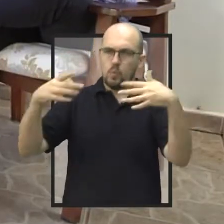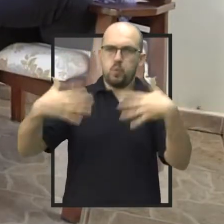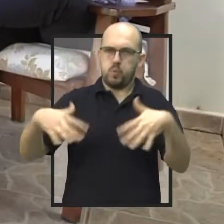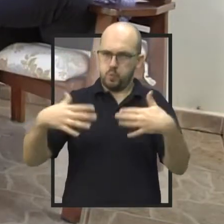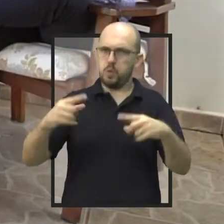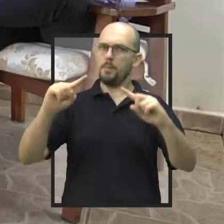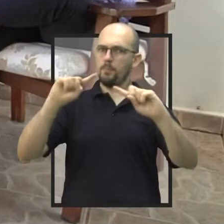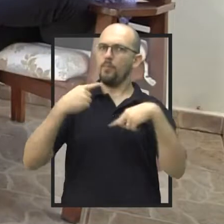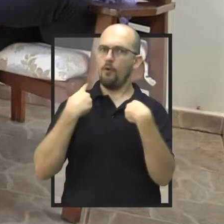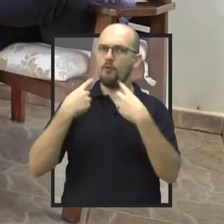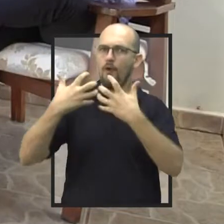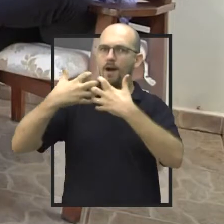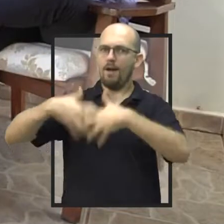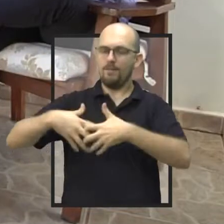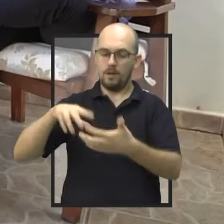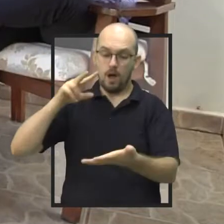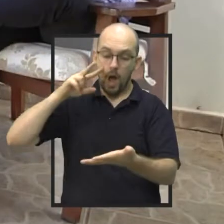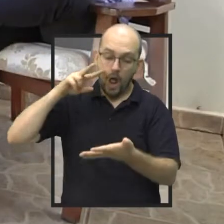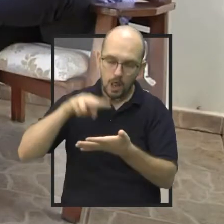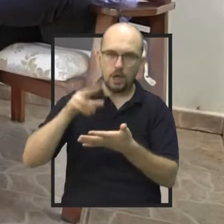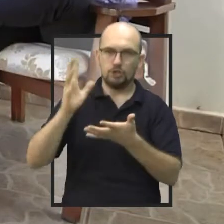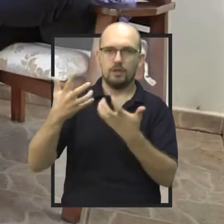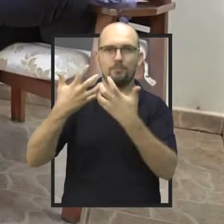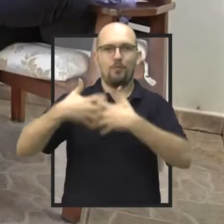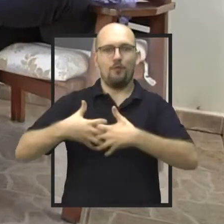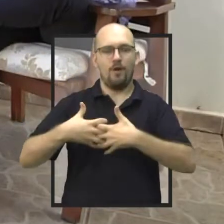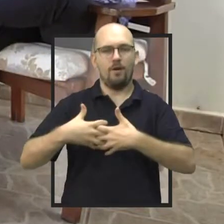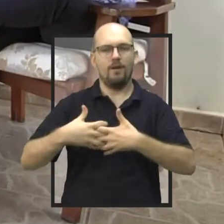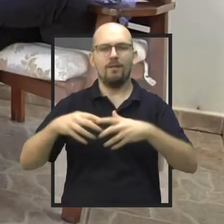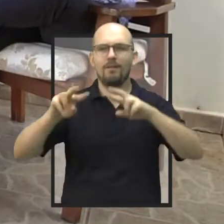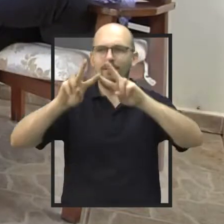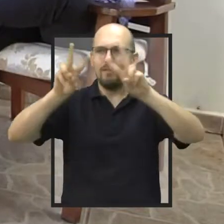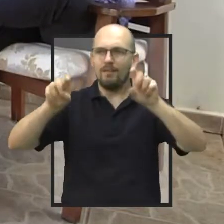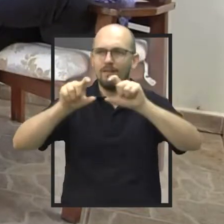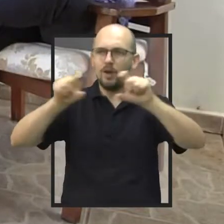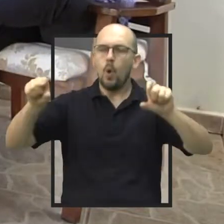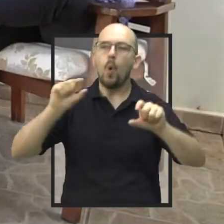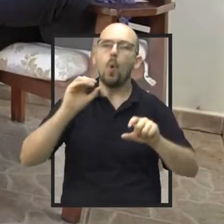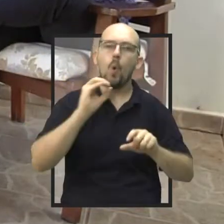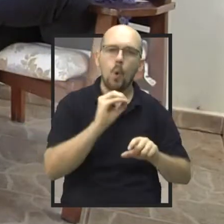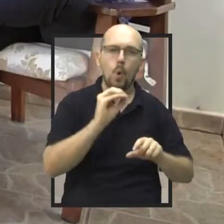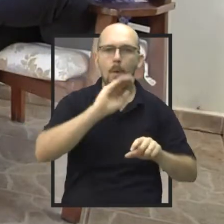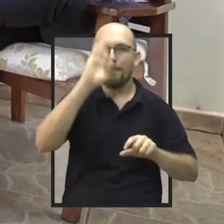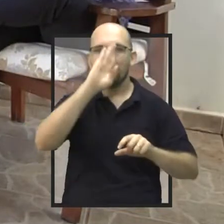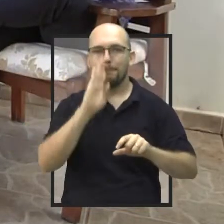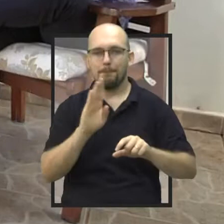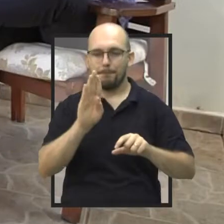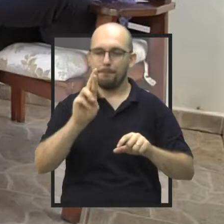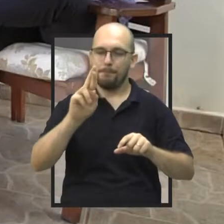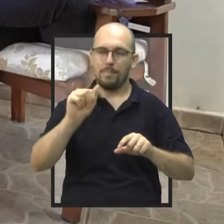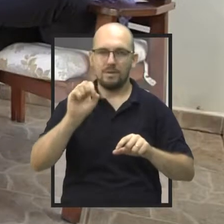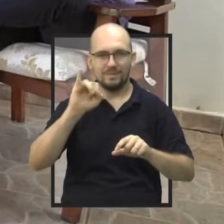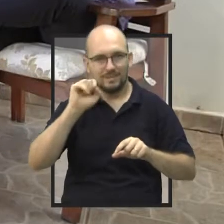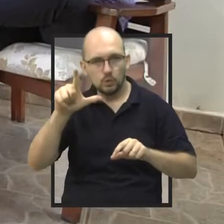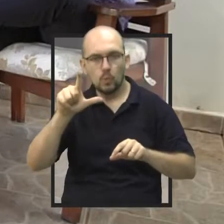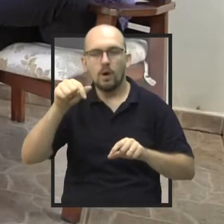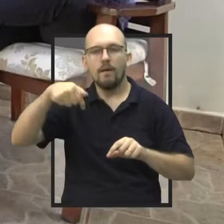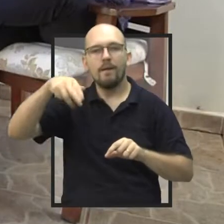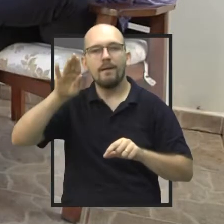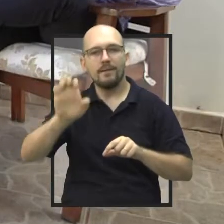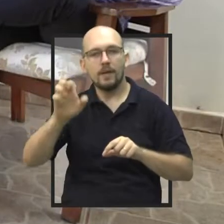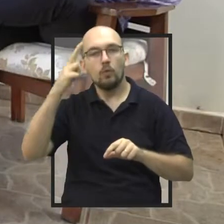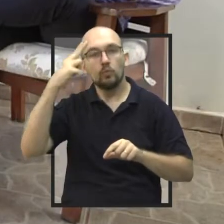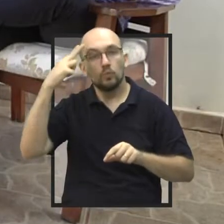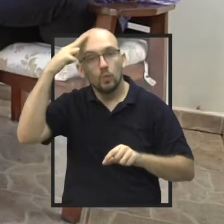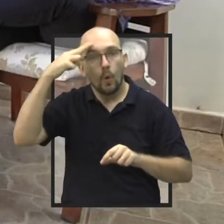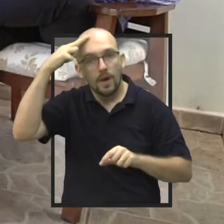reflexão em quem pega o livro do senhor, doutor. O Brasil que Sonhei. Como é que surgiu essa história de criar um